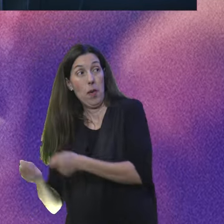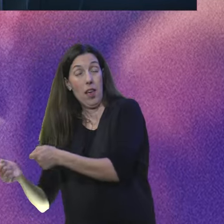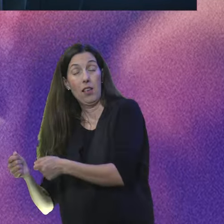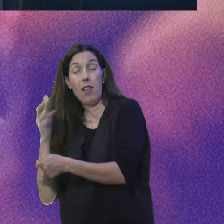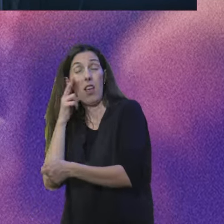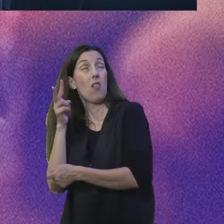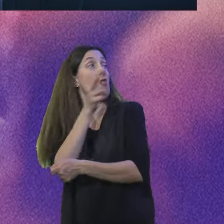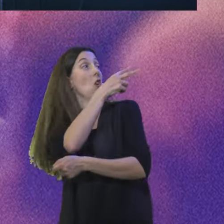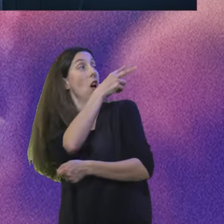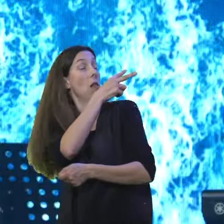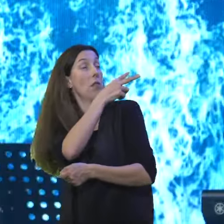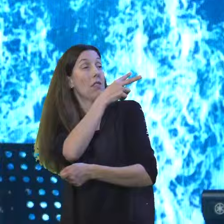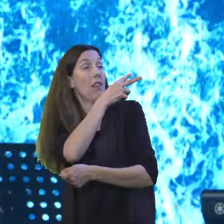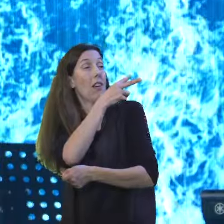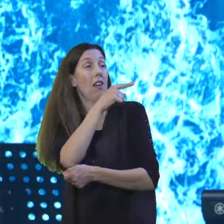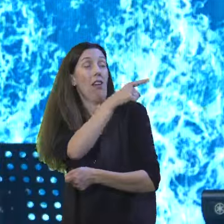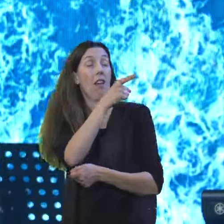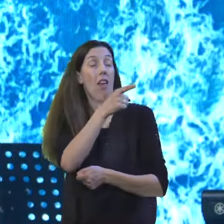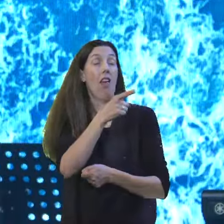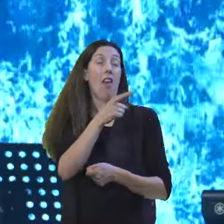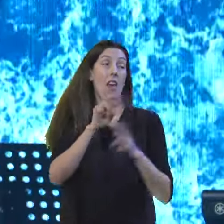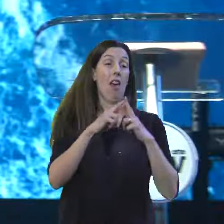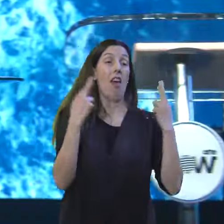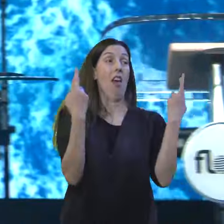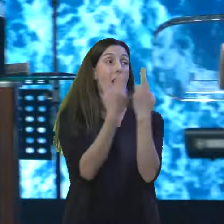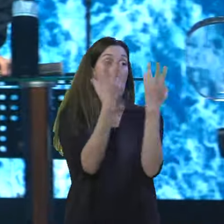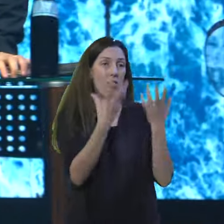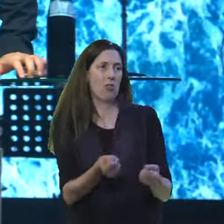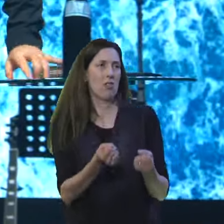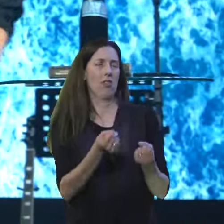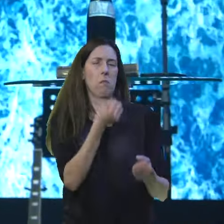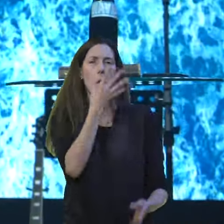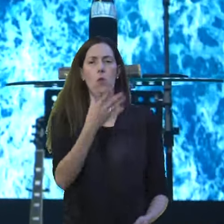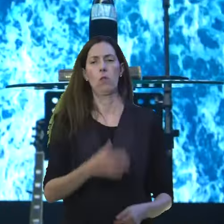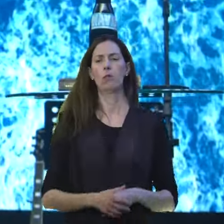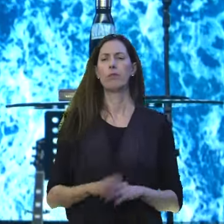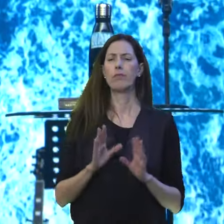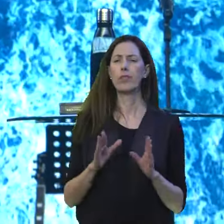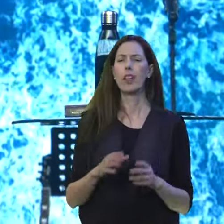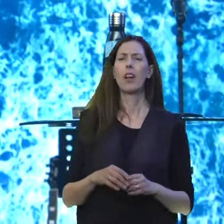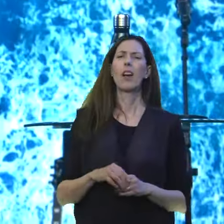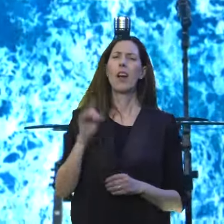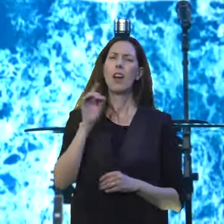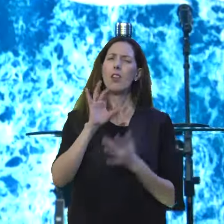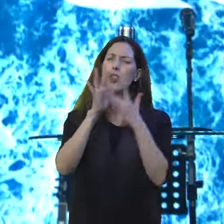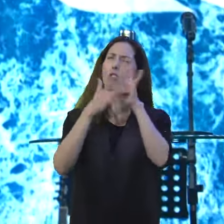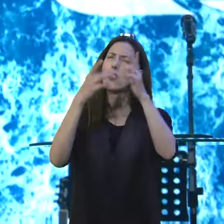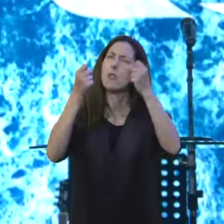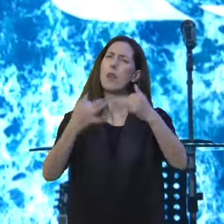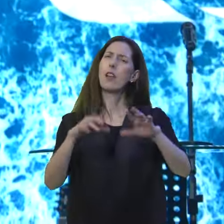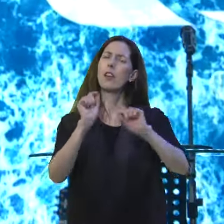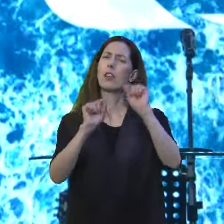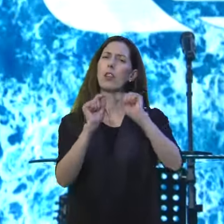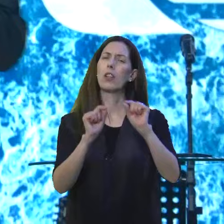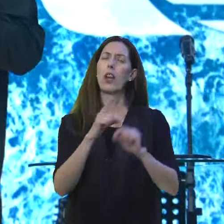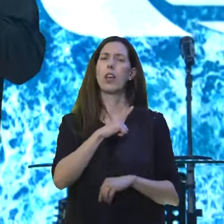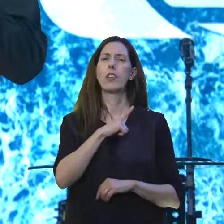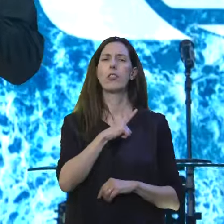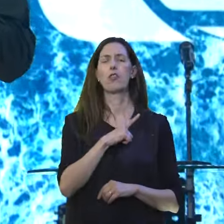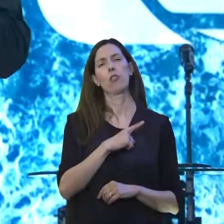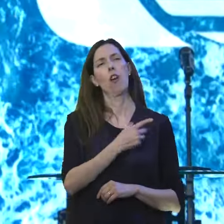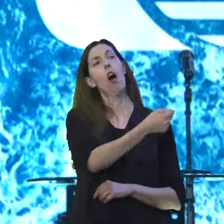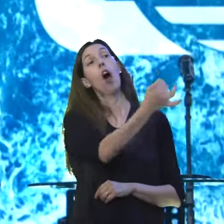Deus. O que Jesus estava falando sobre procrastinação aqui? Ele estava falando para algumas pessoas seguirem